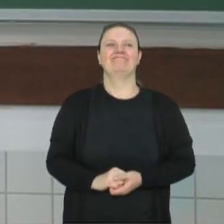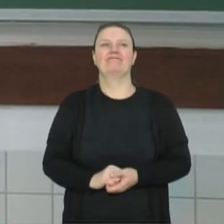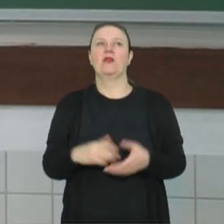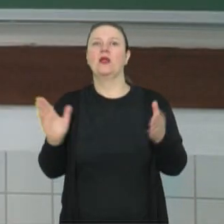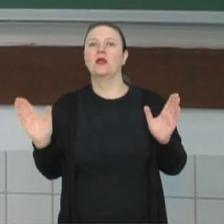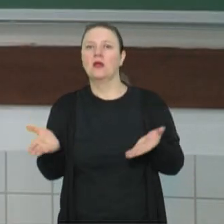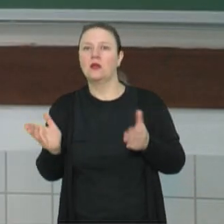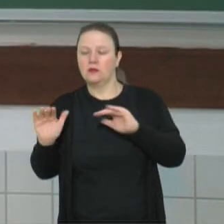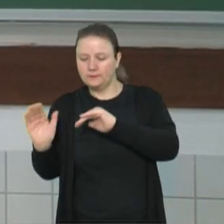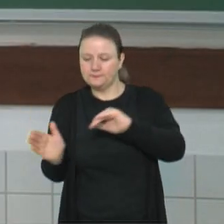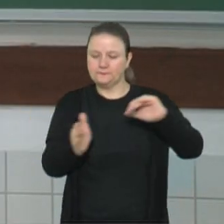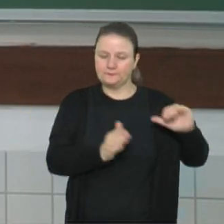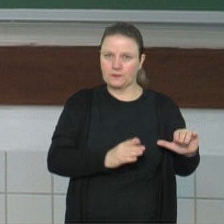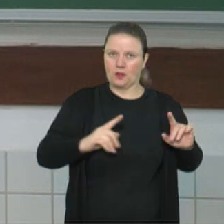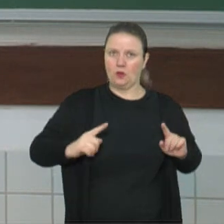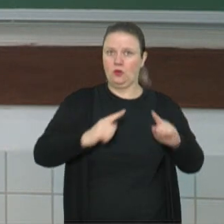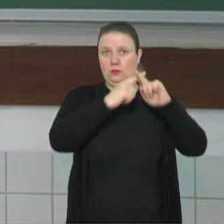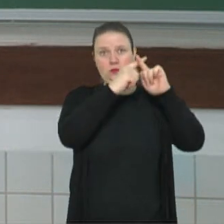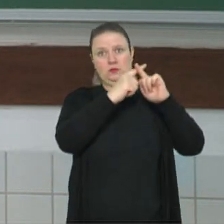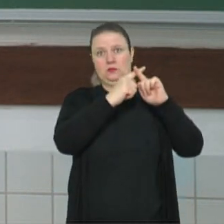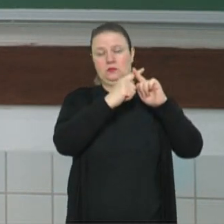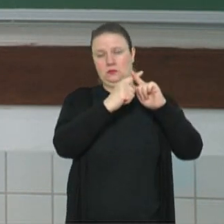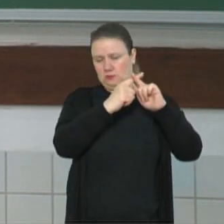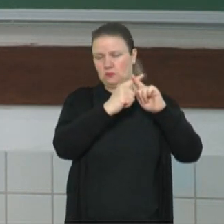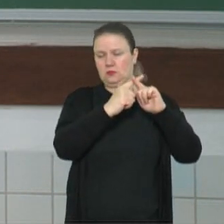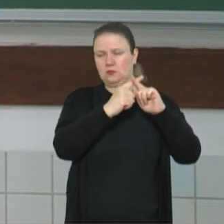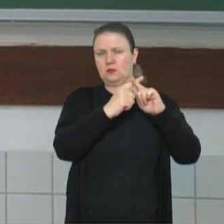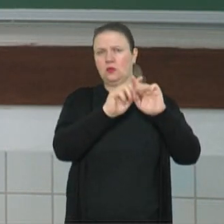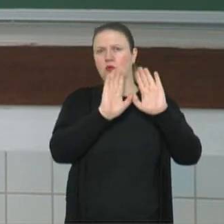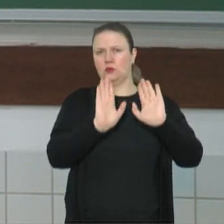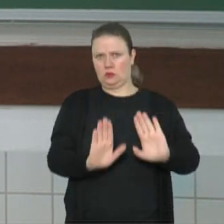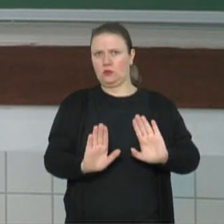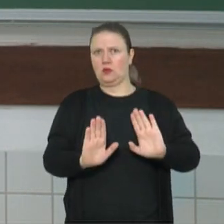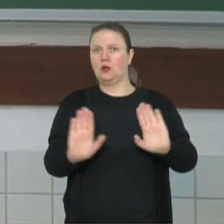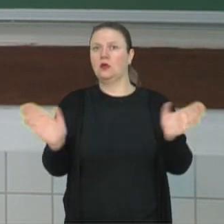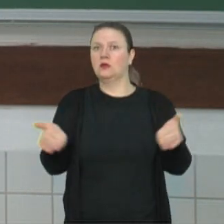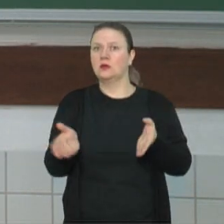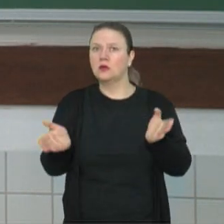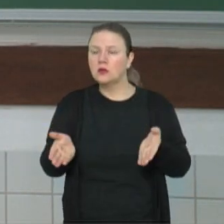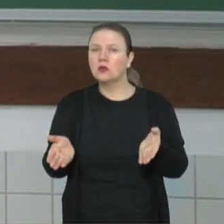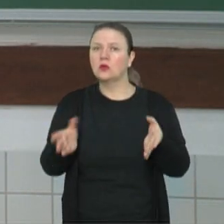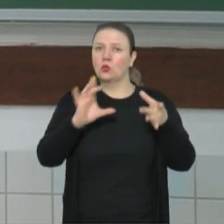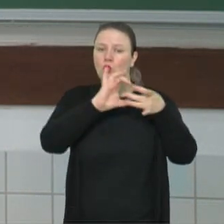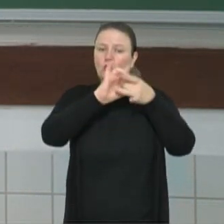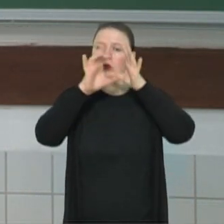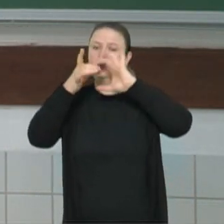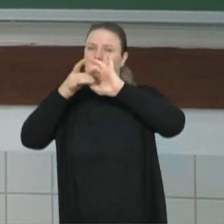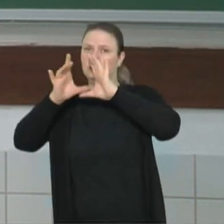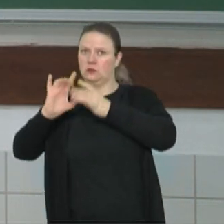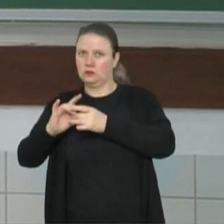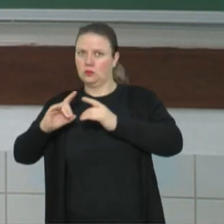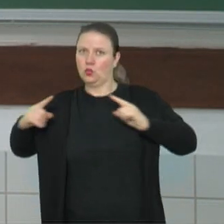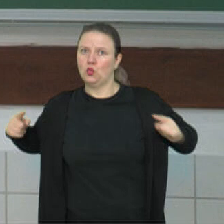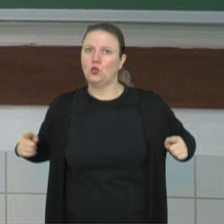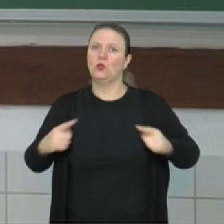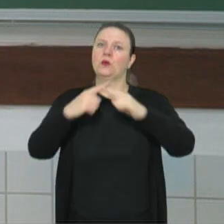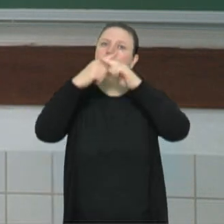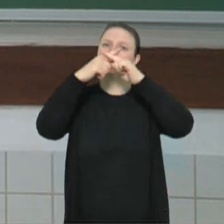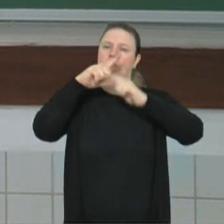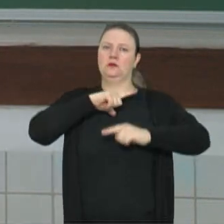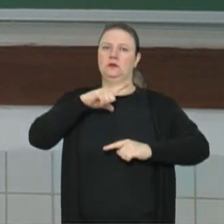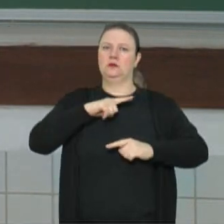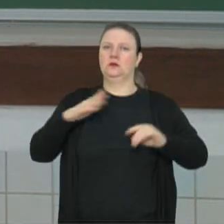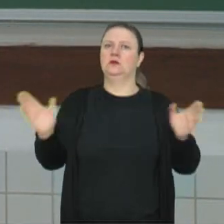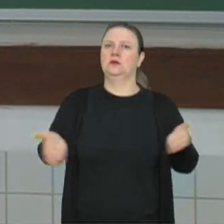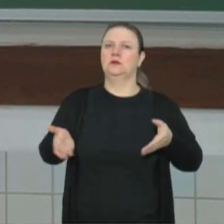de competição de escalada, nós falamos das escaladas que estão presentes nos Jogos Olímpicos, que existem competições da escalada, e vamos falar